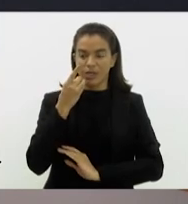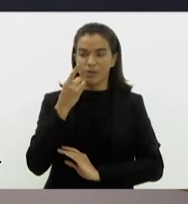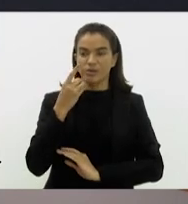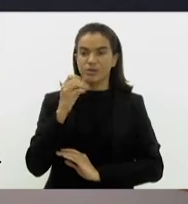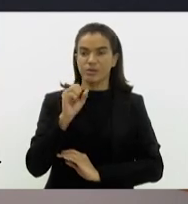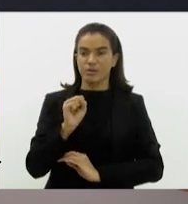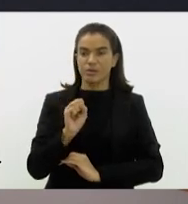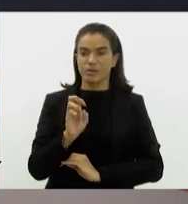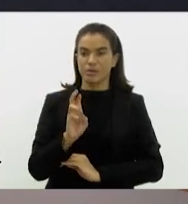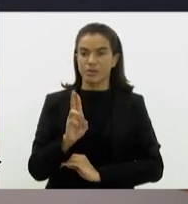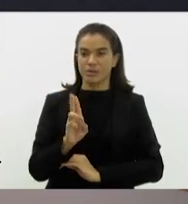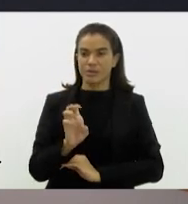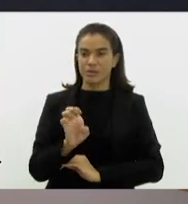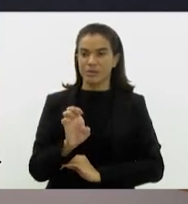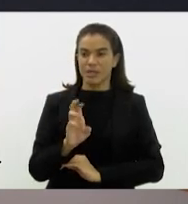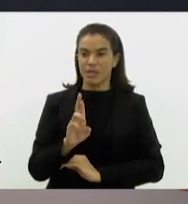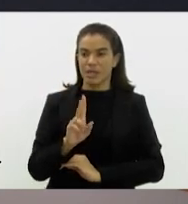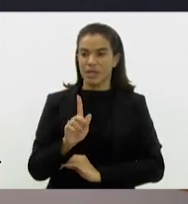falando.